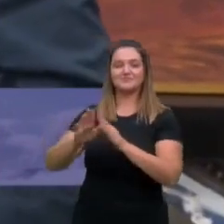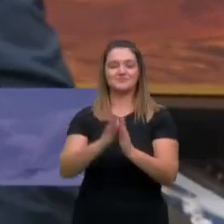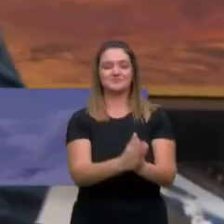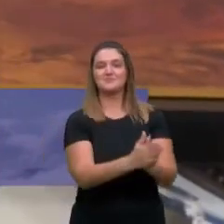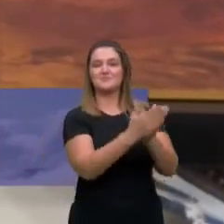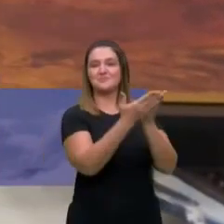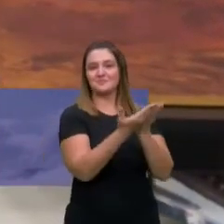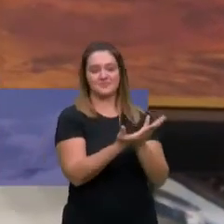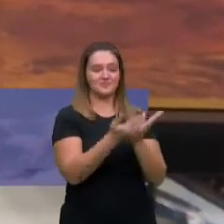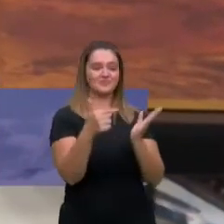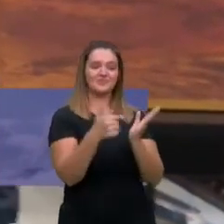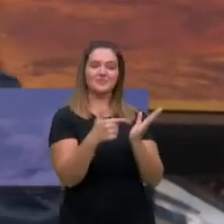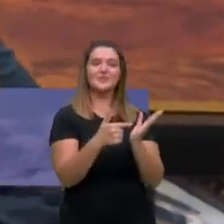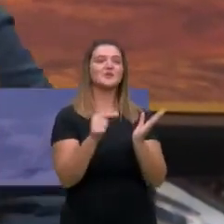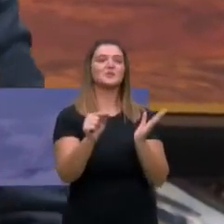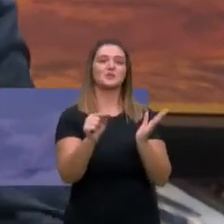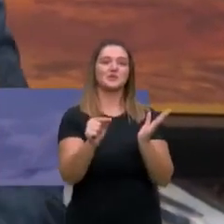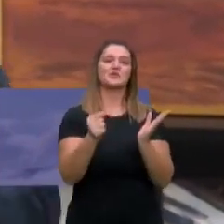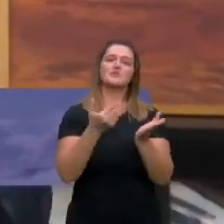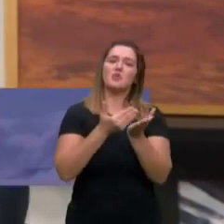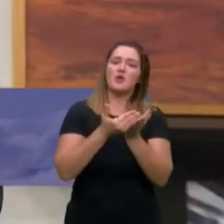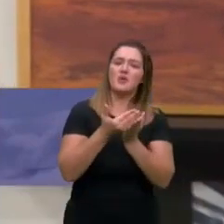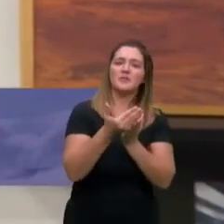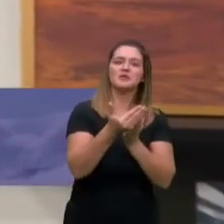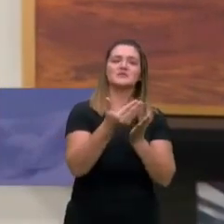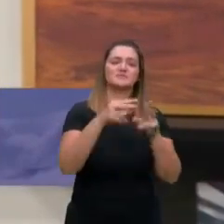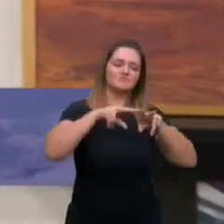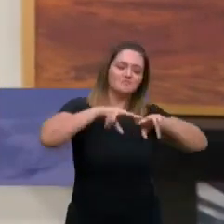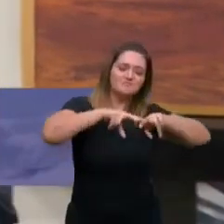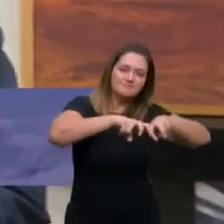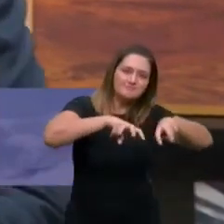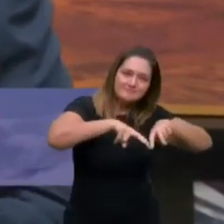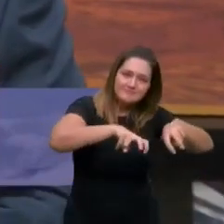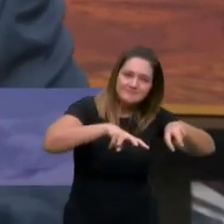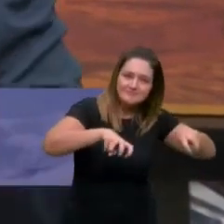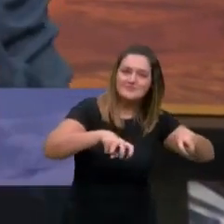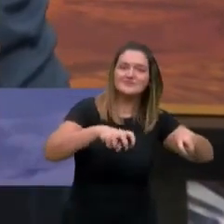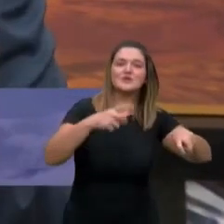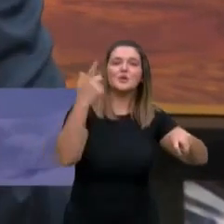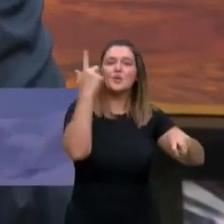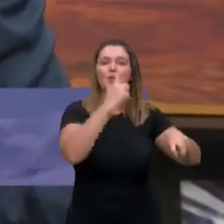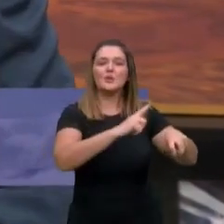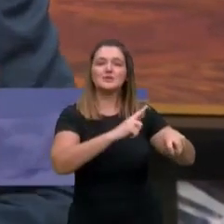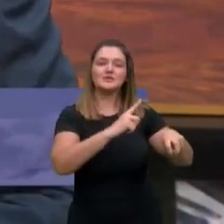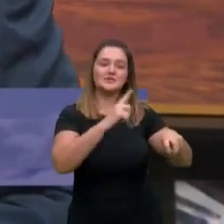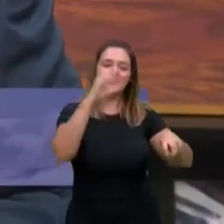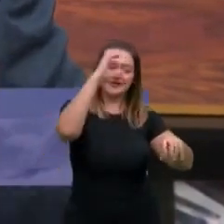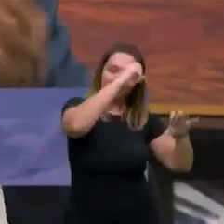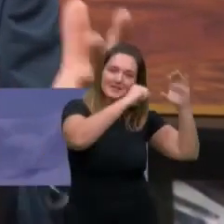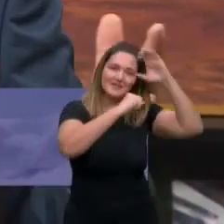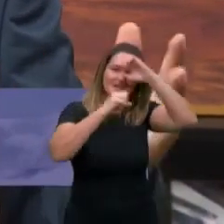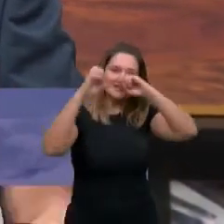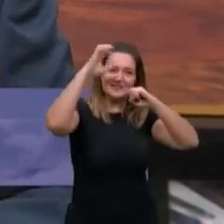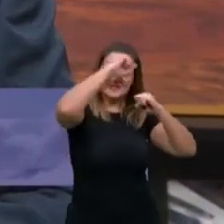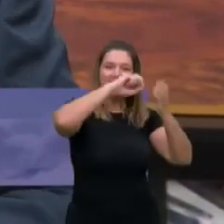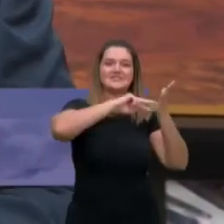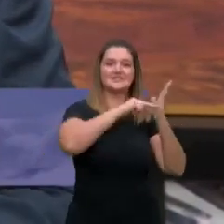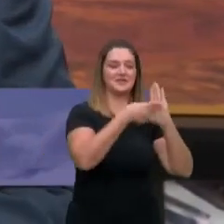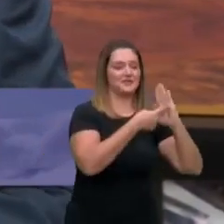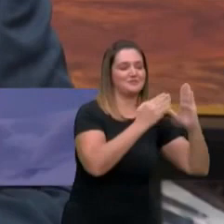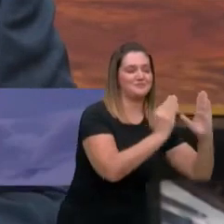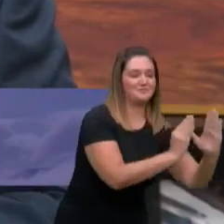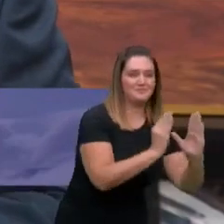agora com a Bíblia Sagrada na mão, nós vamos entrar profundamente para então decifrar essas sete